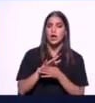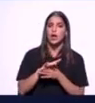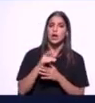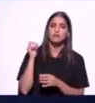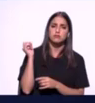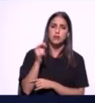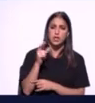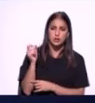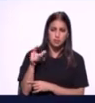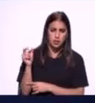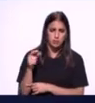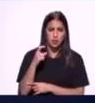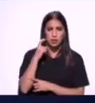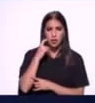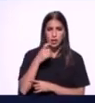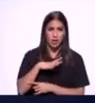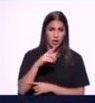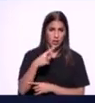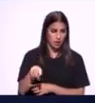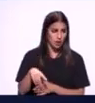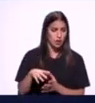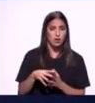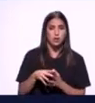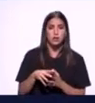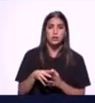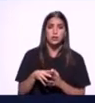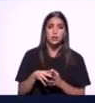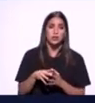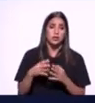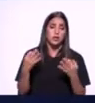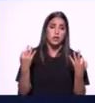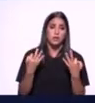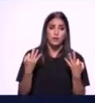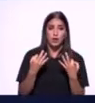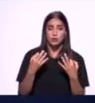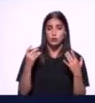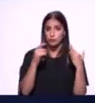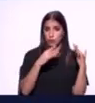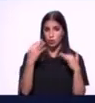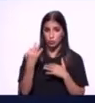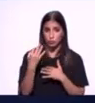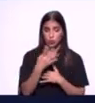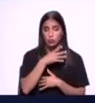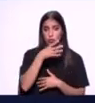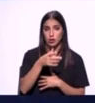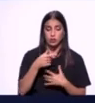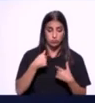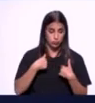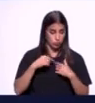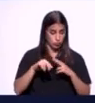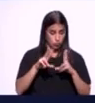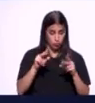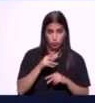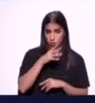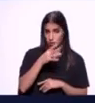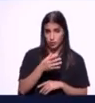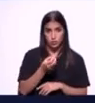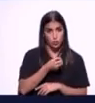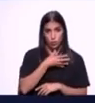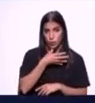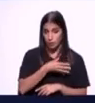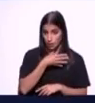as quiser receber, e em que o Futebol Porto diz claramente que nunca indicou qualquer comentador à SIC nem a